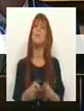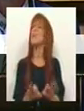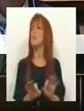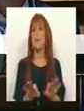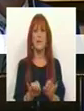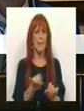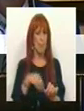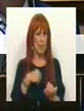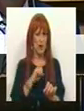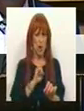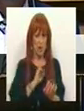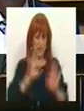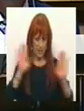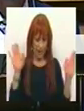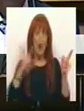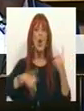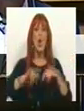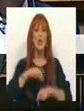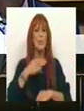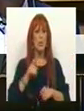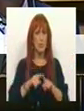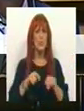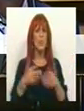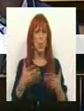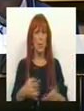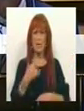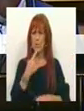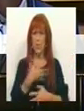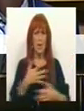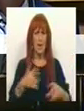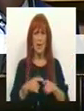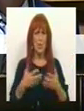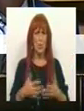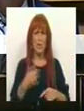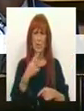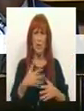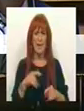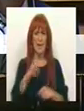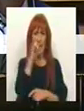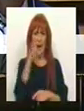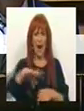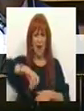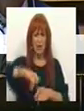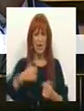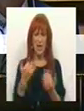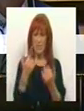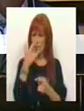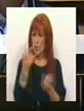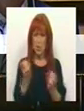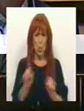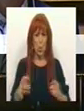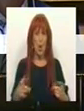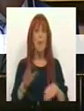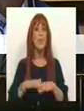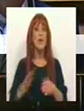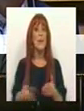as nossas preocupações. Nós também nos preocupamos com o peso excessivo e com o preço excessivo do gás de botija, com a falta de informação das pessoas, e por